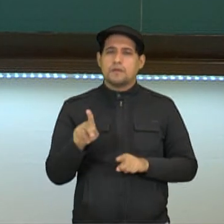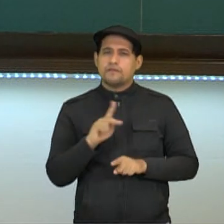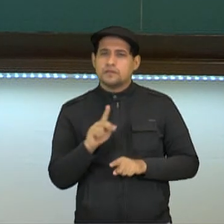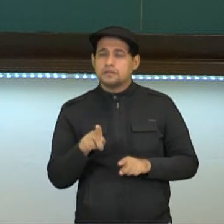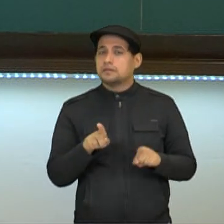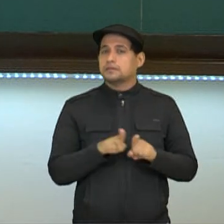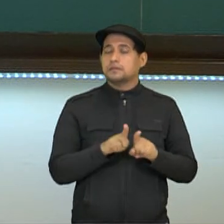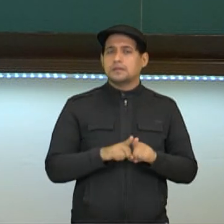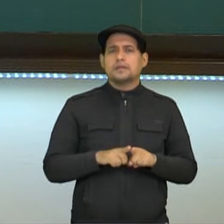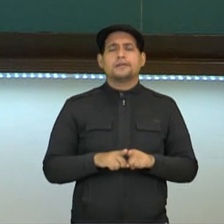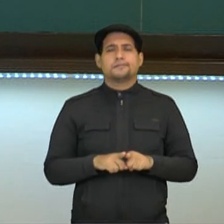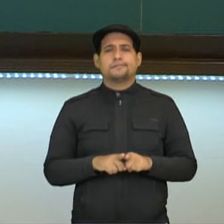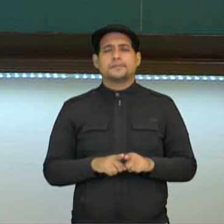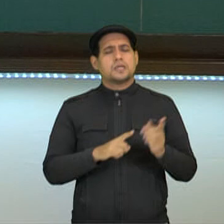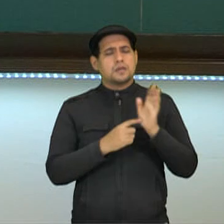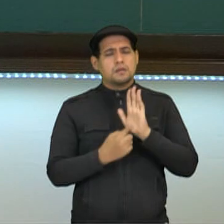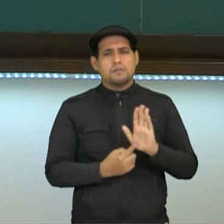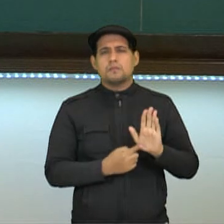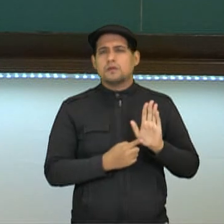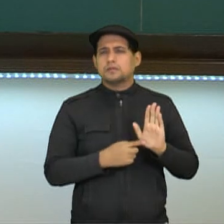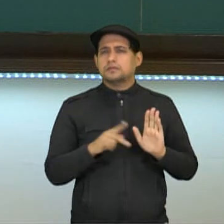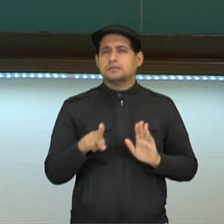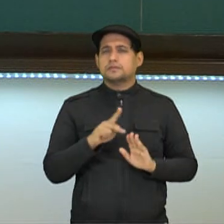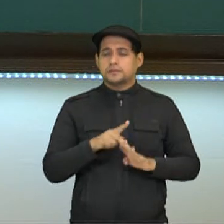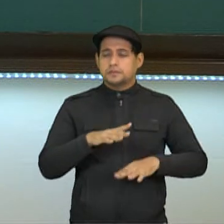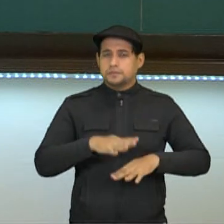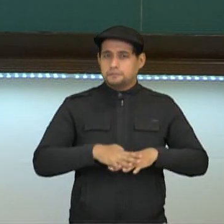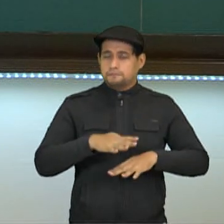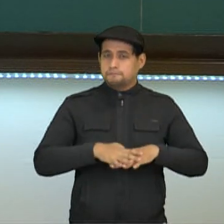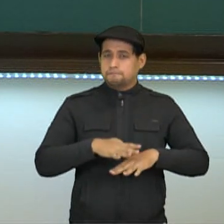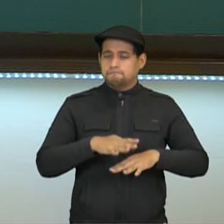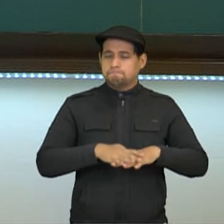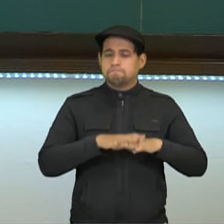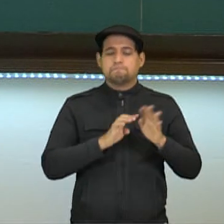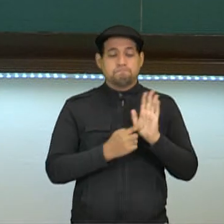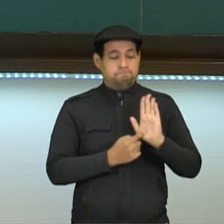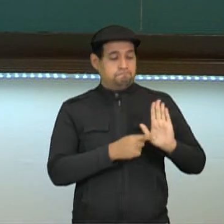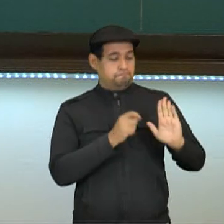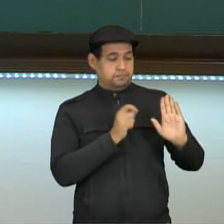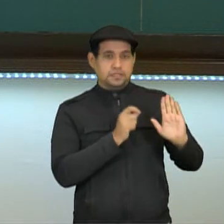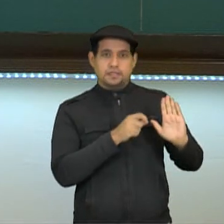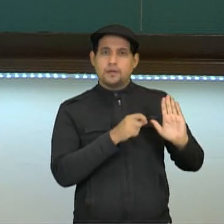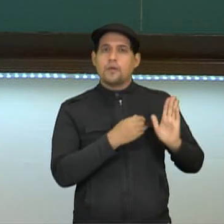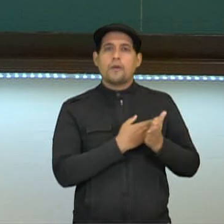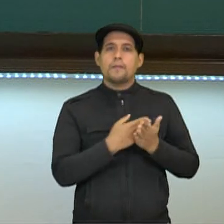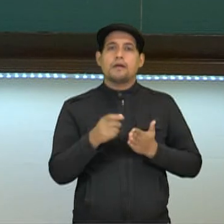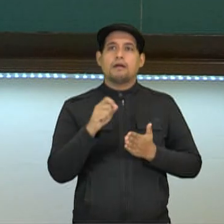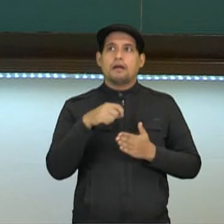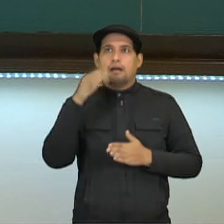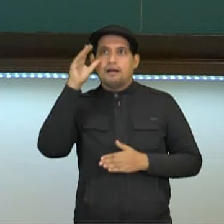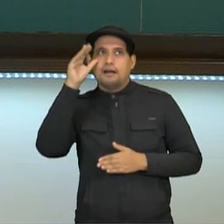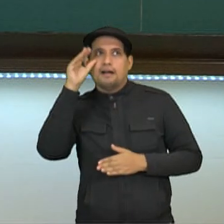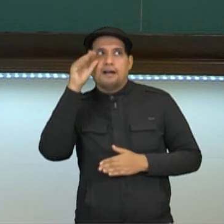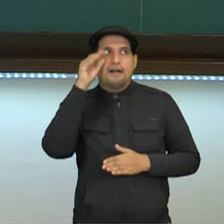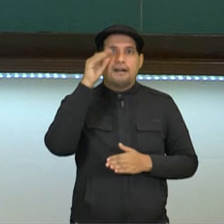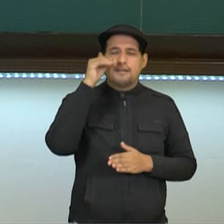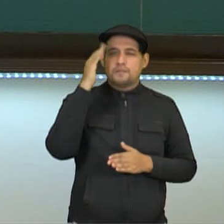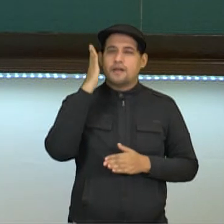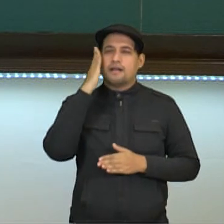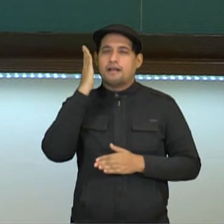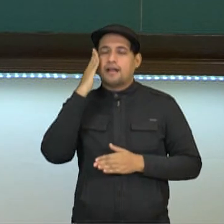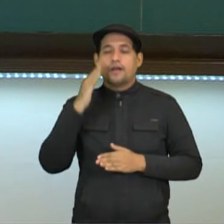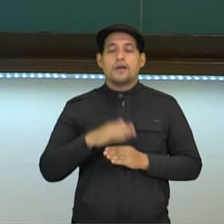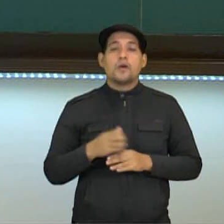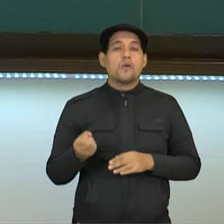professor e também mostre para o seu professor de matemática, para dizer que é daí que está saindo a curiosidade para